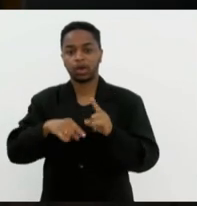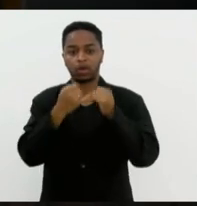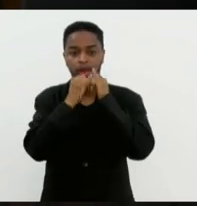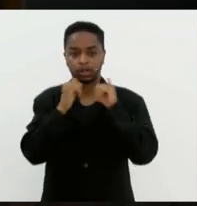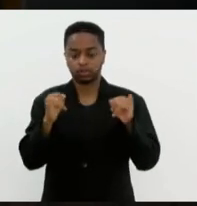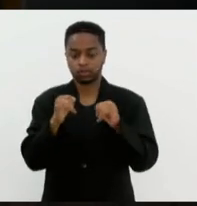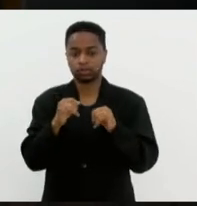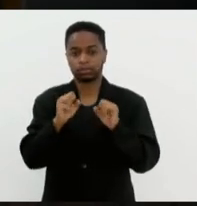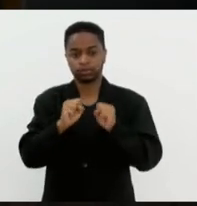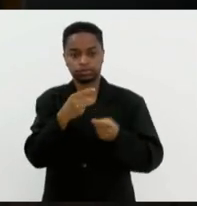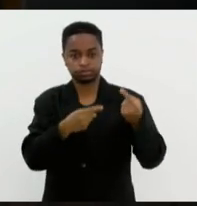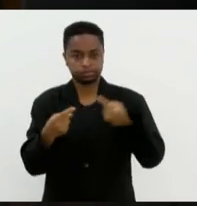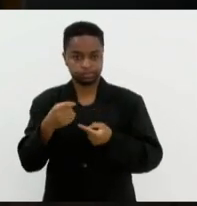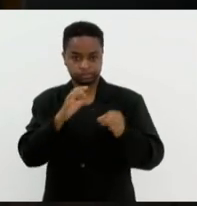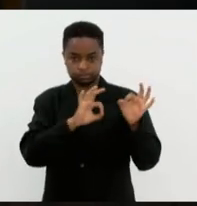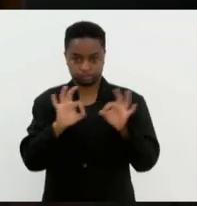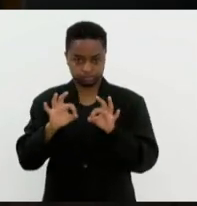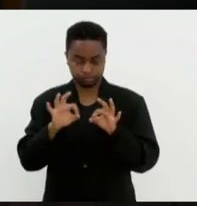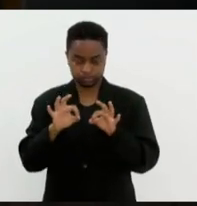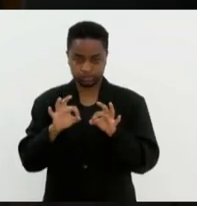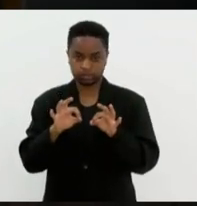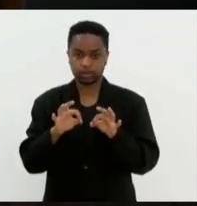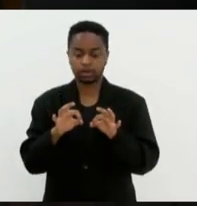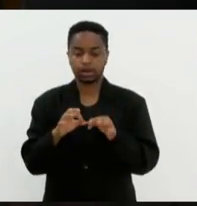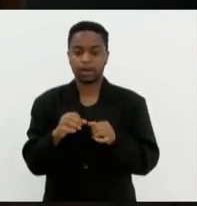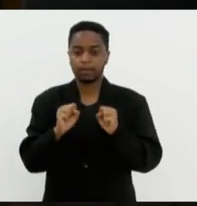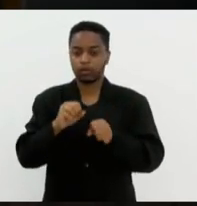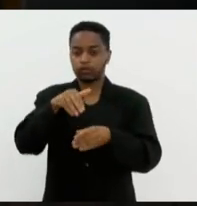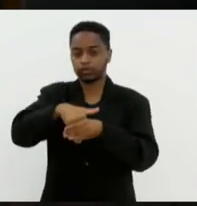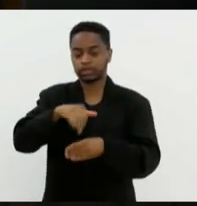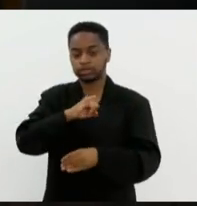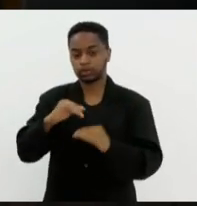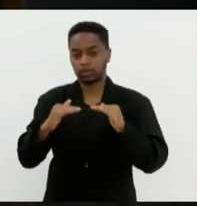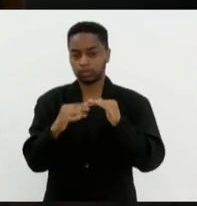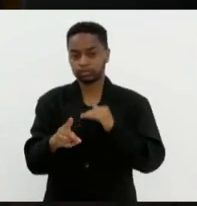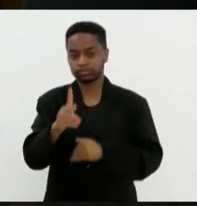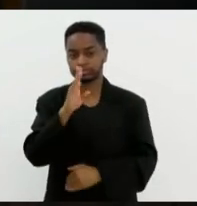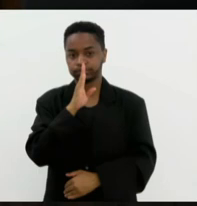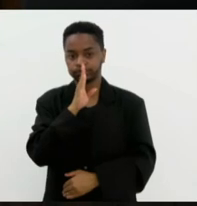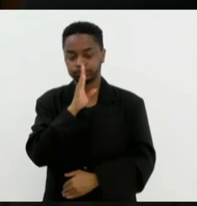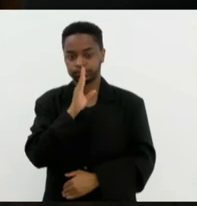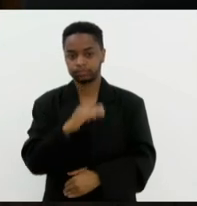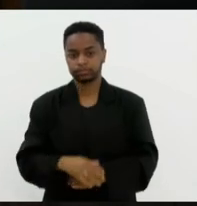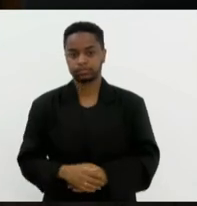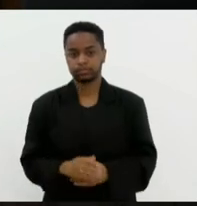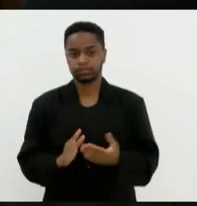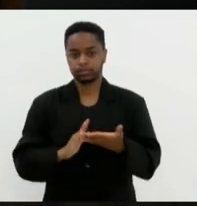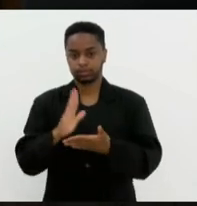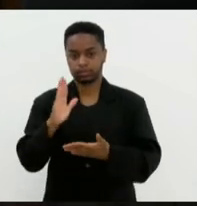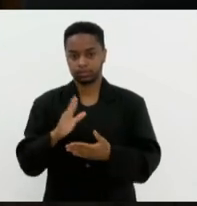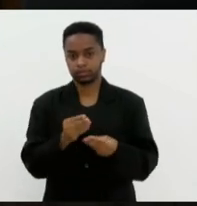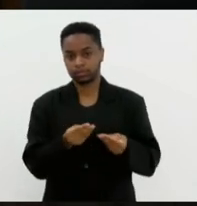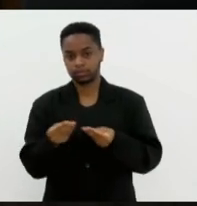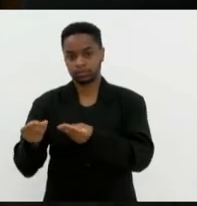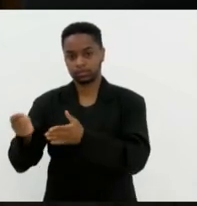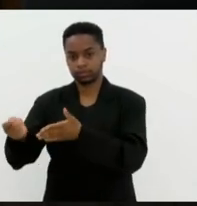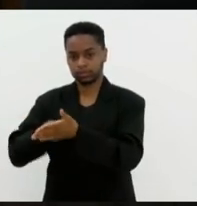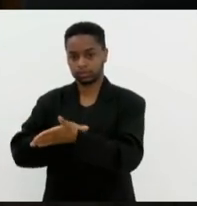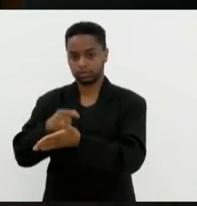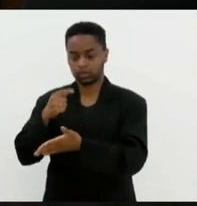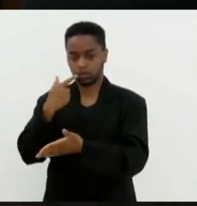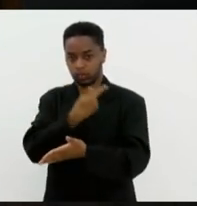discussão, não havendo quem queira discutir, encerrada a discussão. Em votação, os senhores que aprovam permaneçam como estão. Aprovado, vai